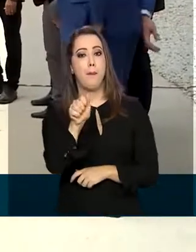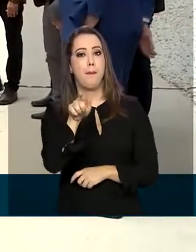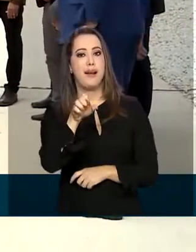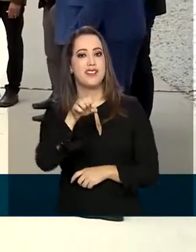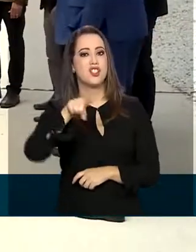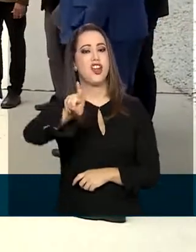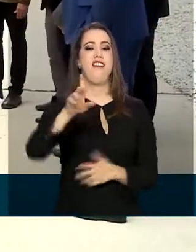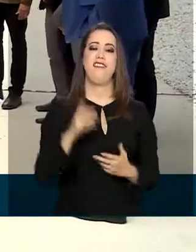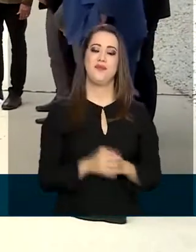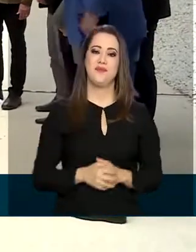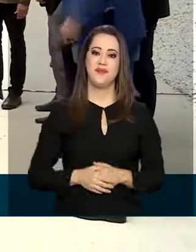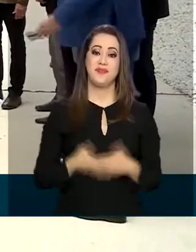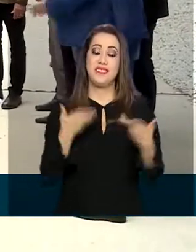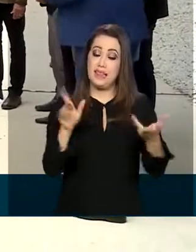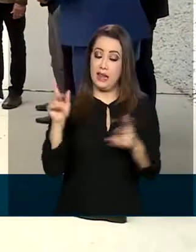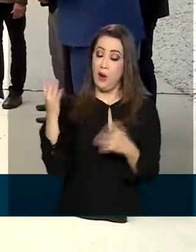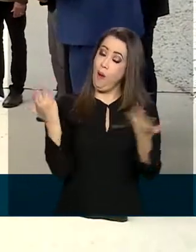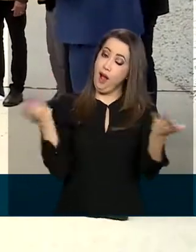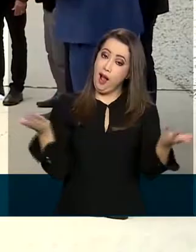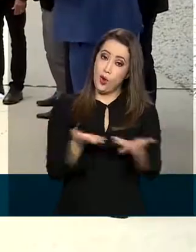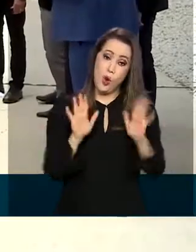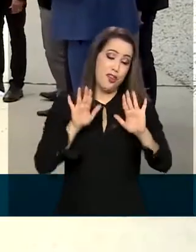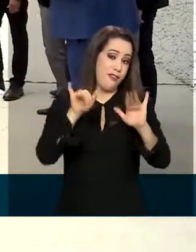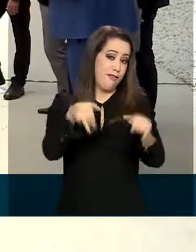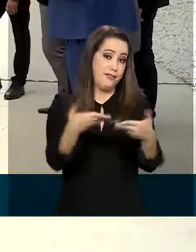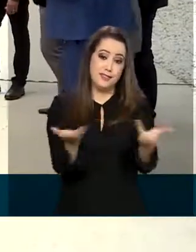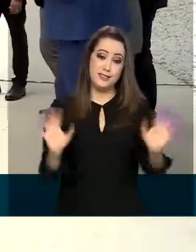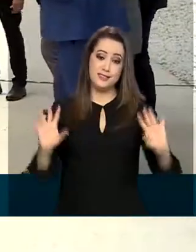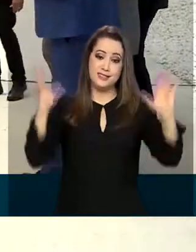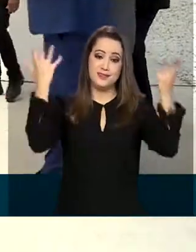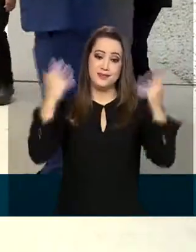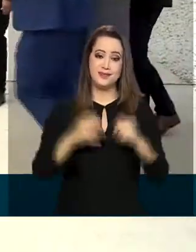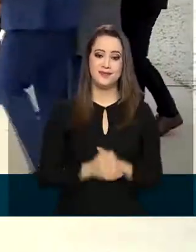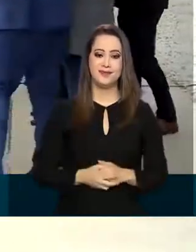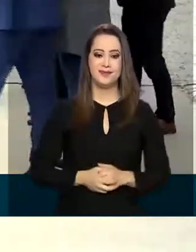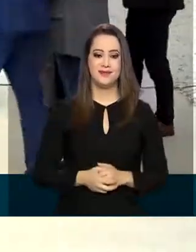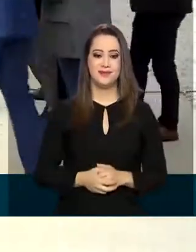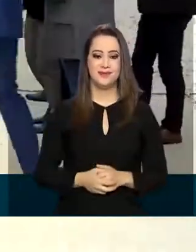Senhoras e senhores, está encerrado este ato.